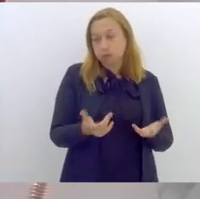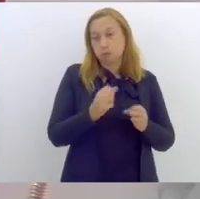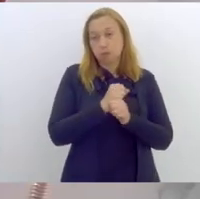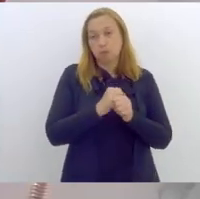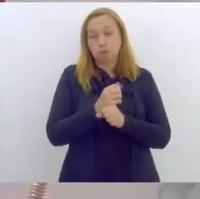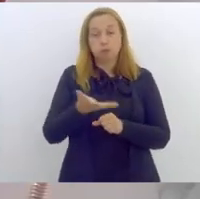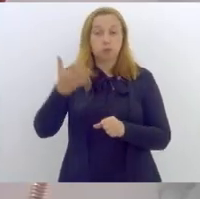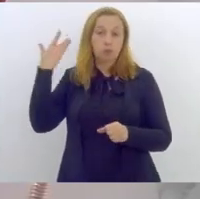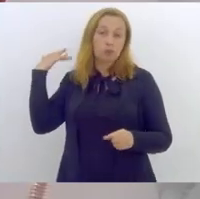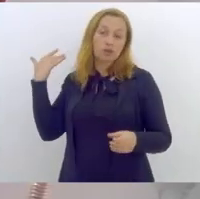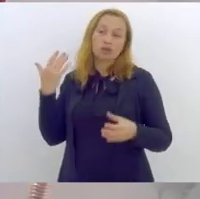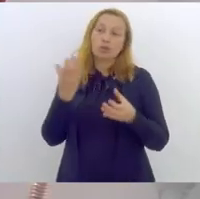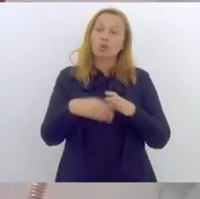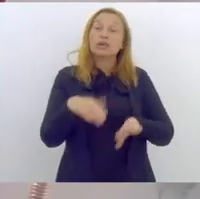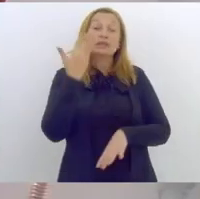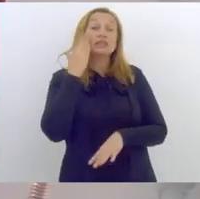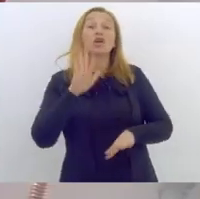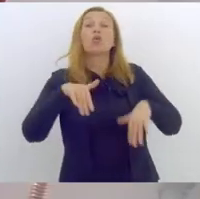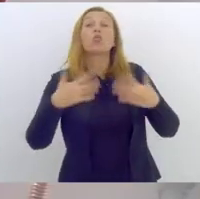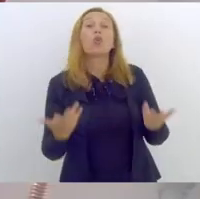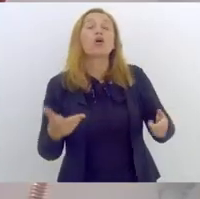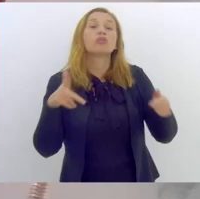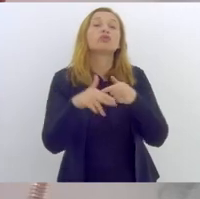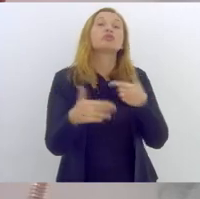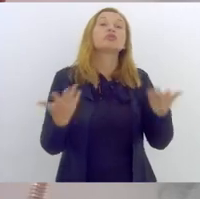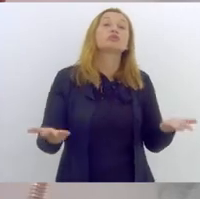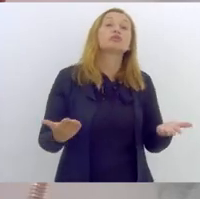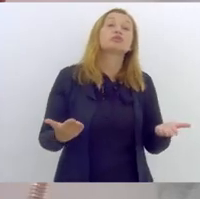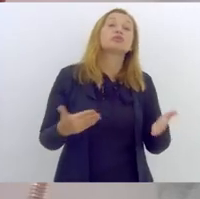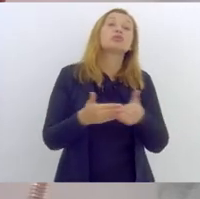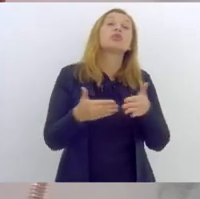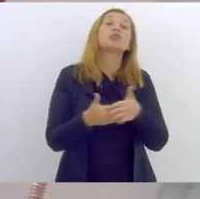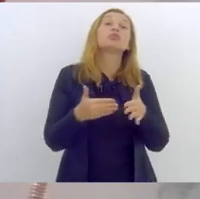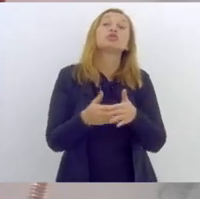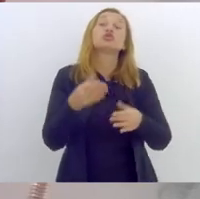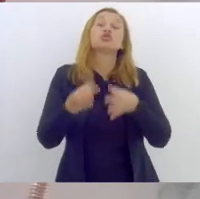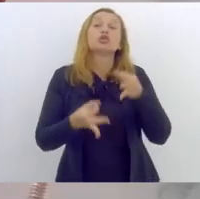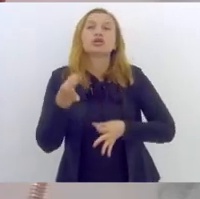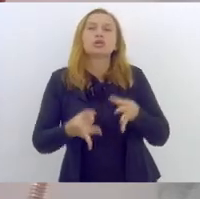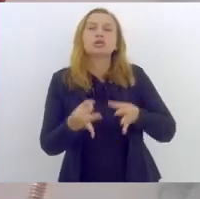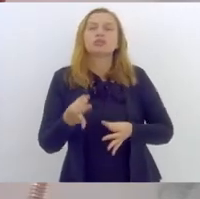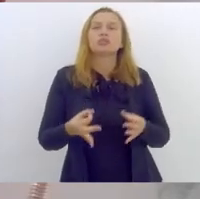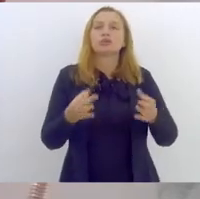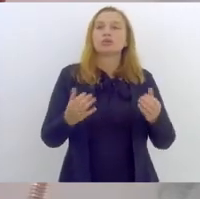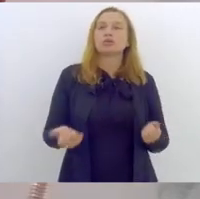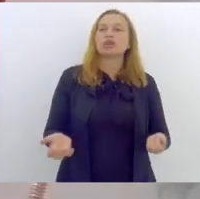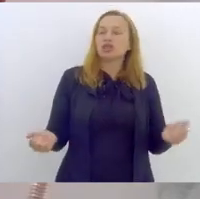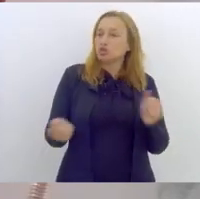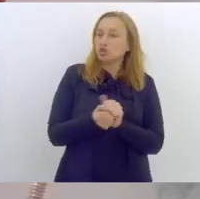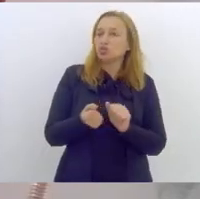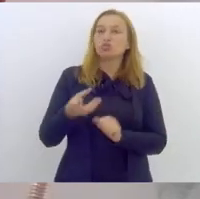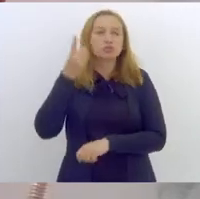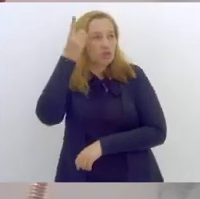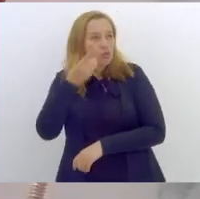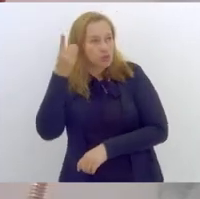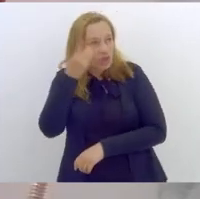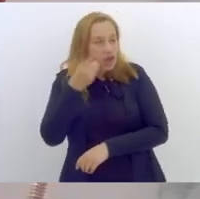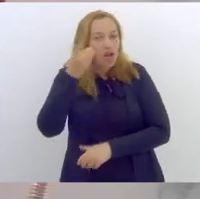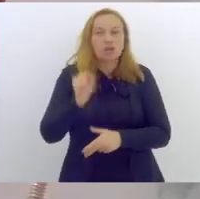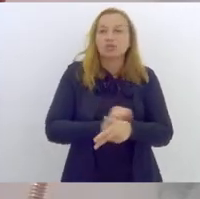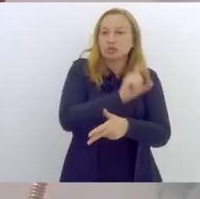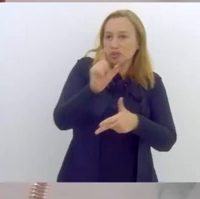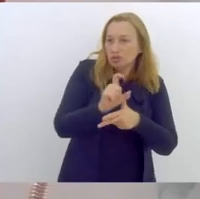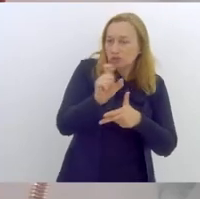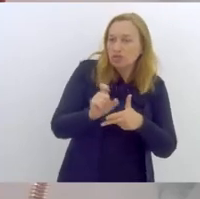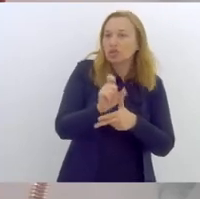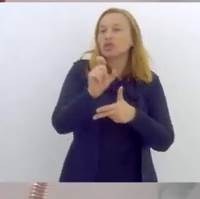o que a gente precisa de fato é entender quais são essas limitações jurídicas para tentar de braços dados com o Parlamento com Poder Executivo com o Ministério